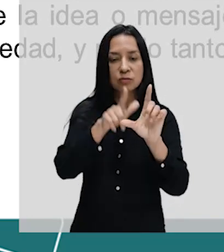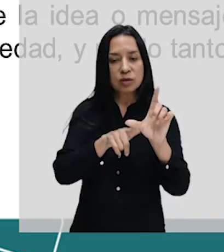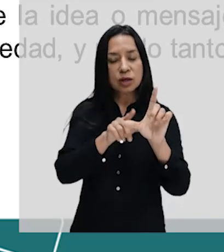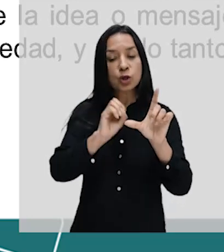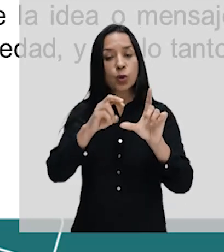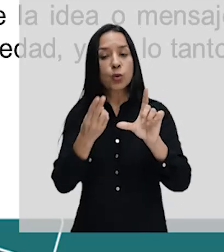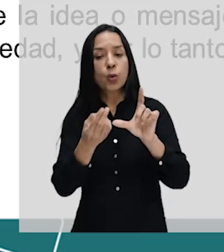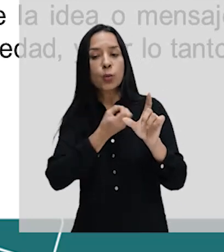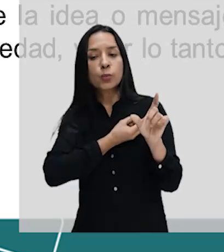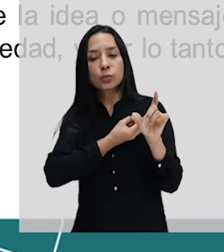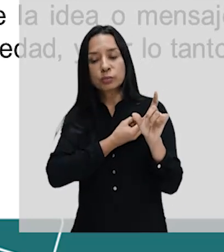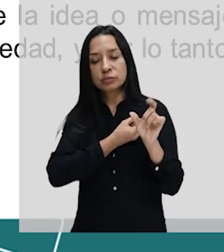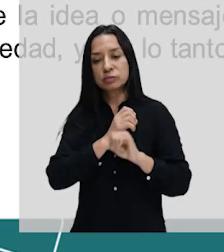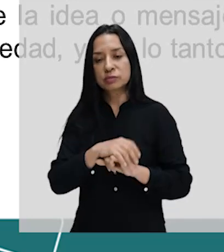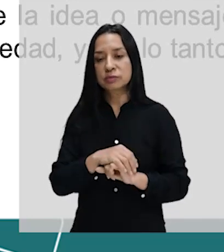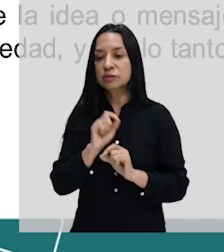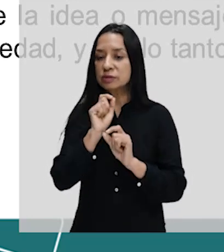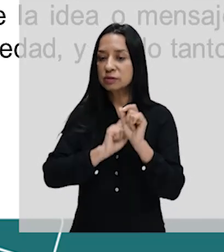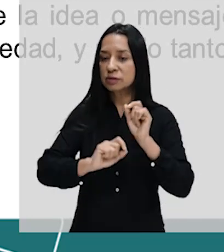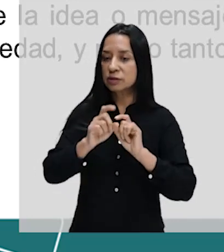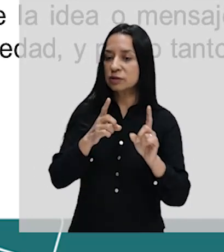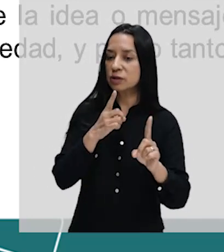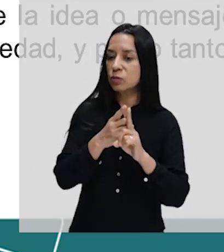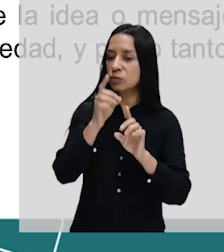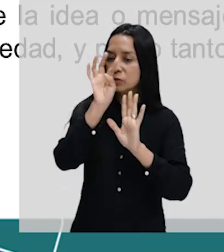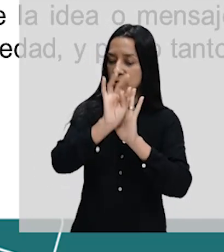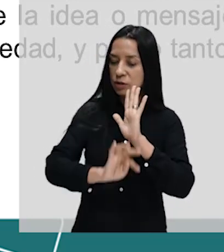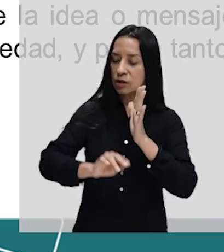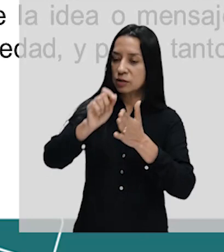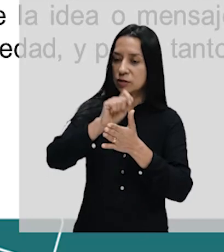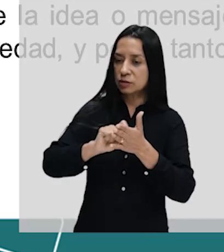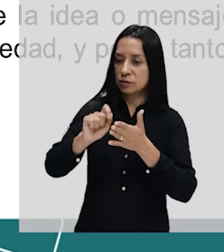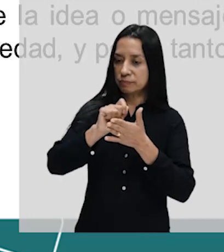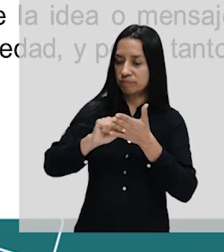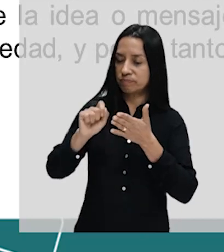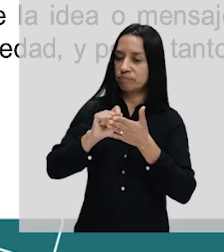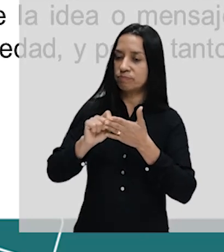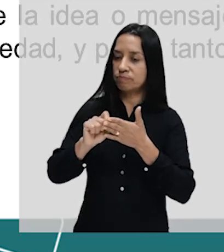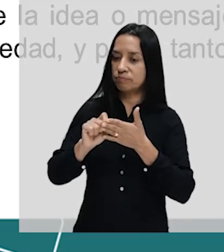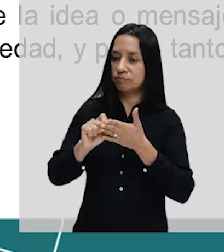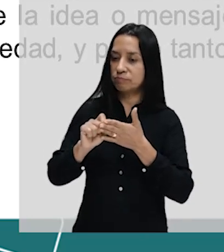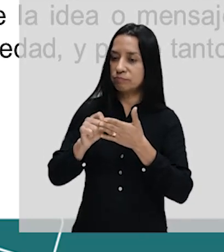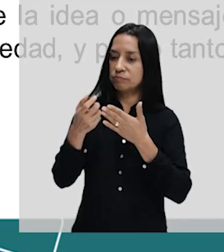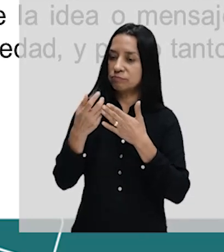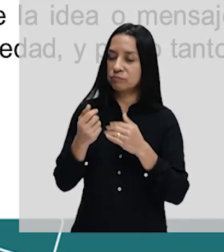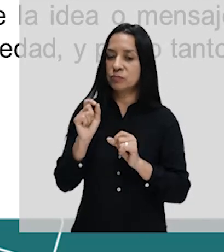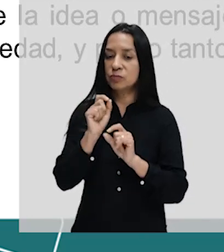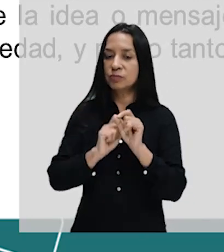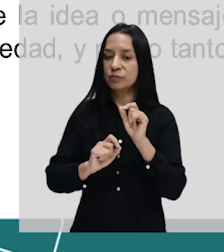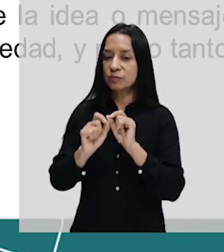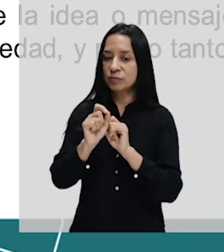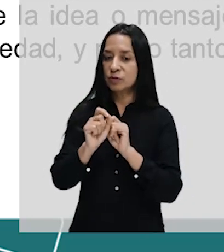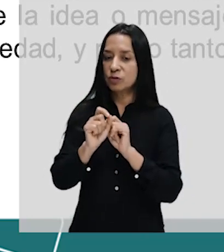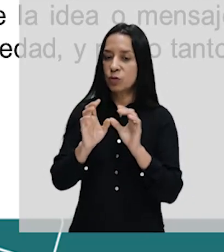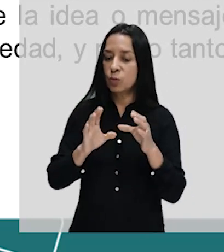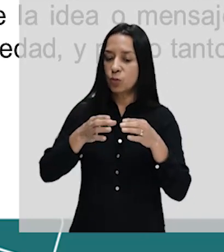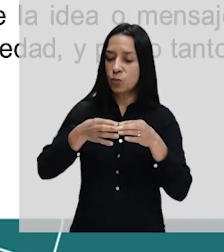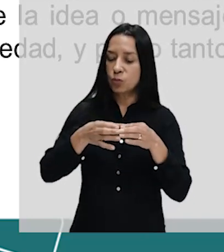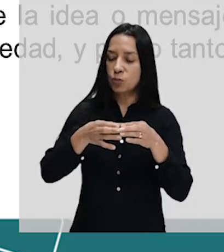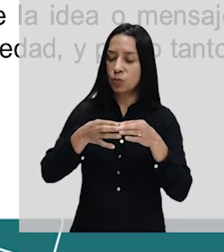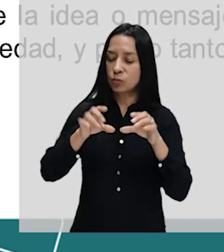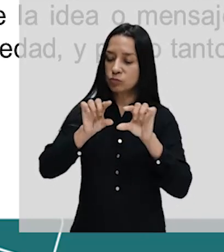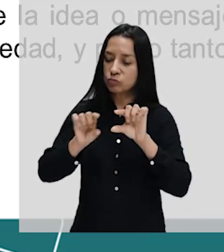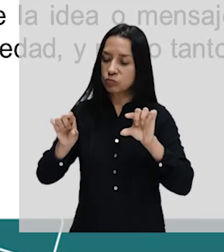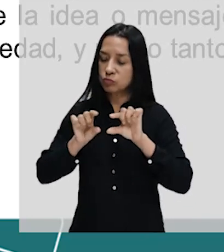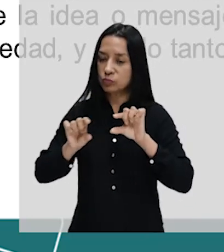ou números, tá? E que se encontram nos textos escritos, os quais são